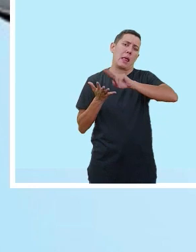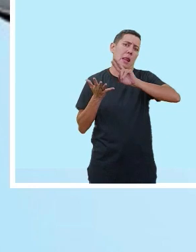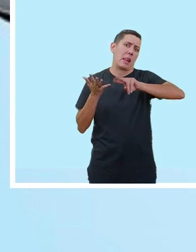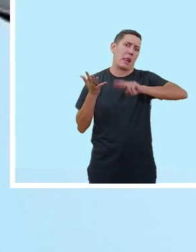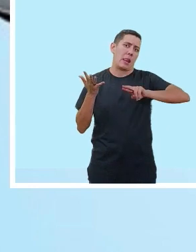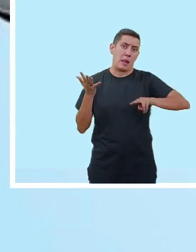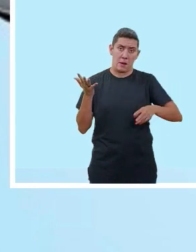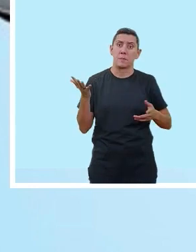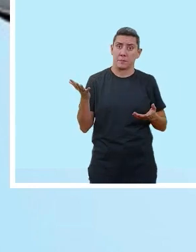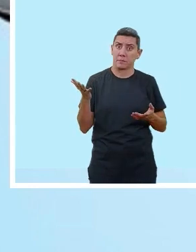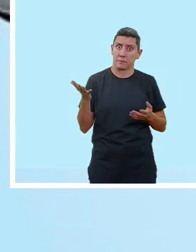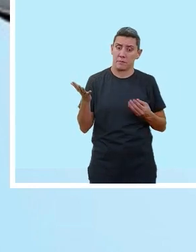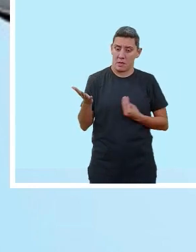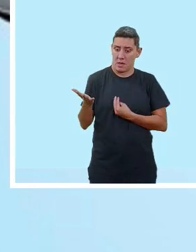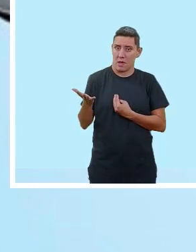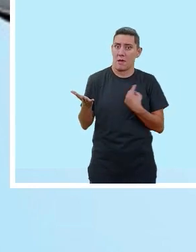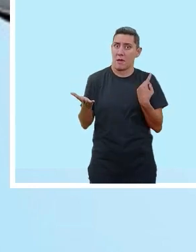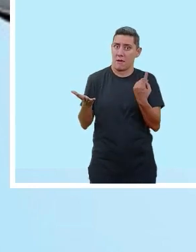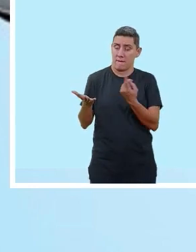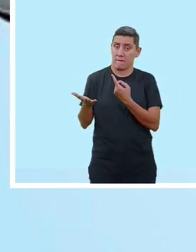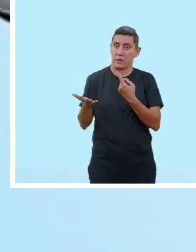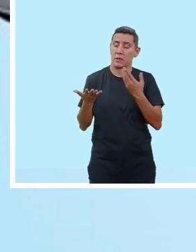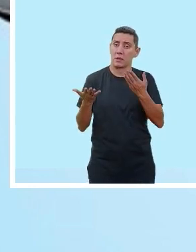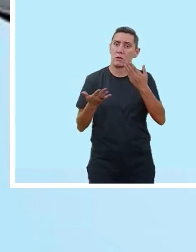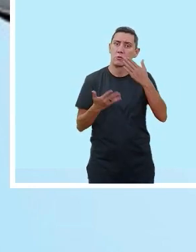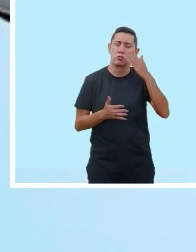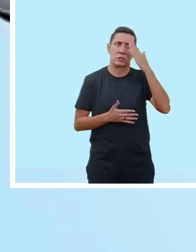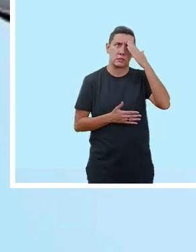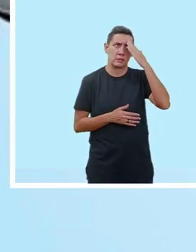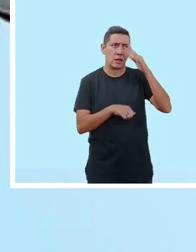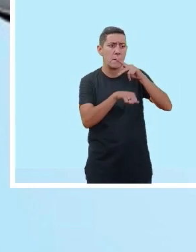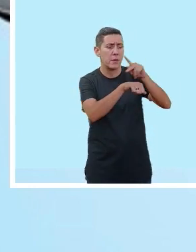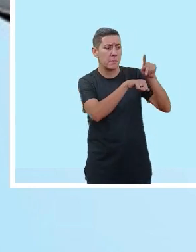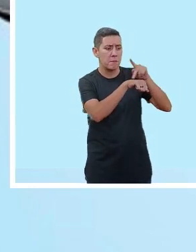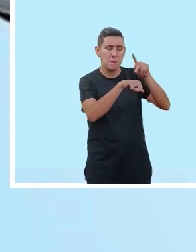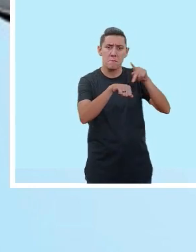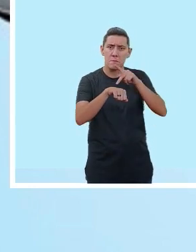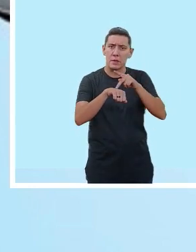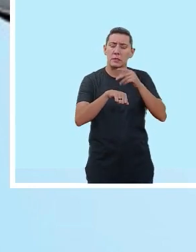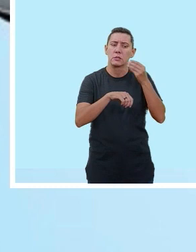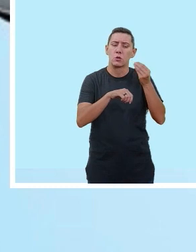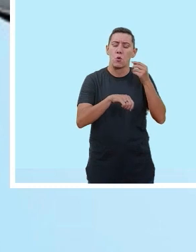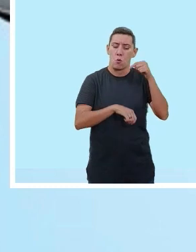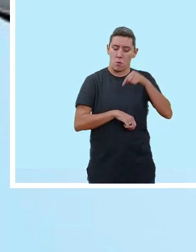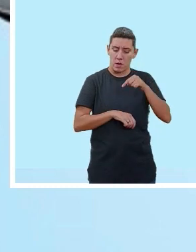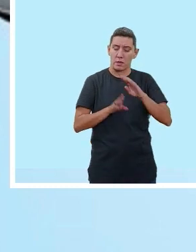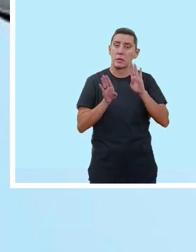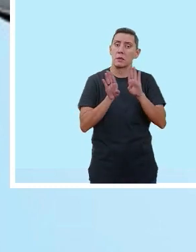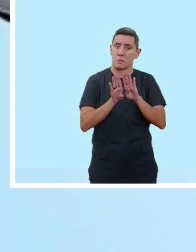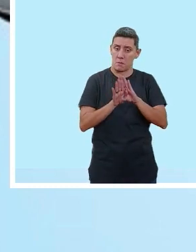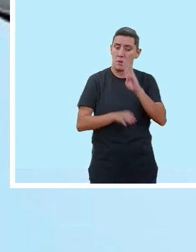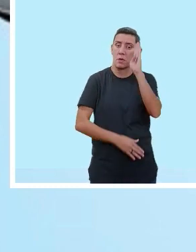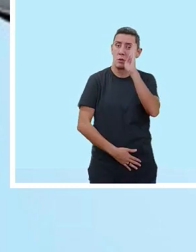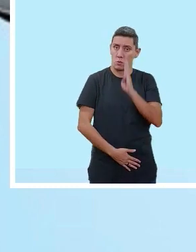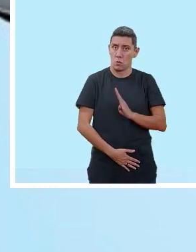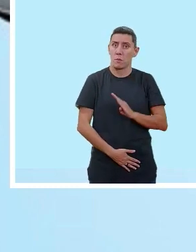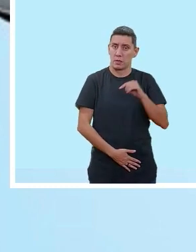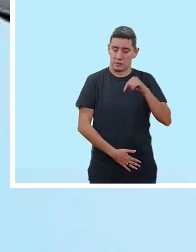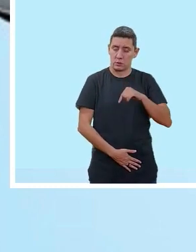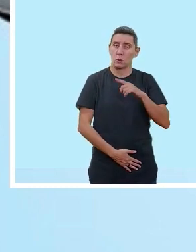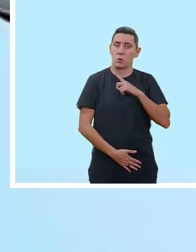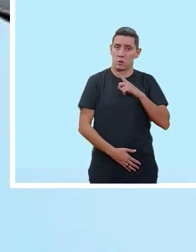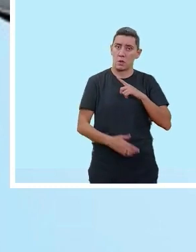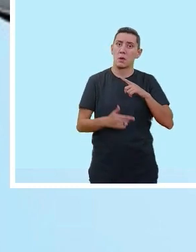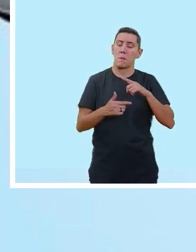esse tópico é que em muitos países a matriz energética no Brasil, até que de certa forma ela é bem